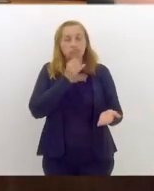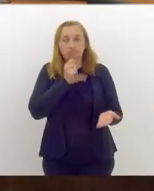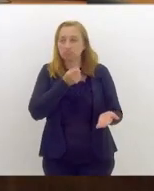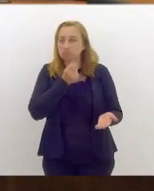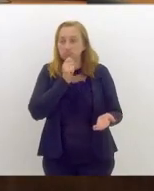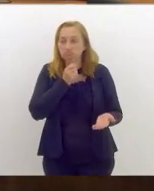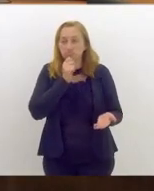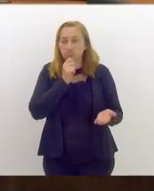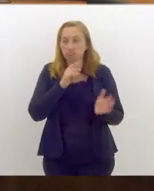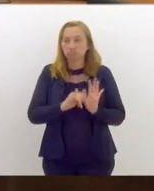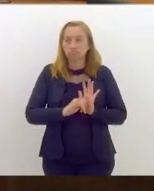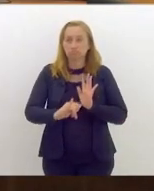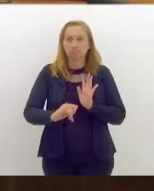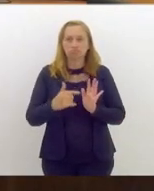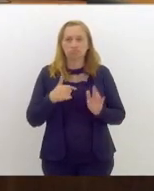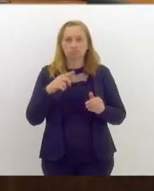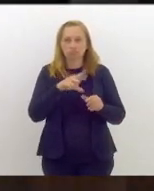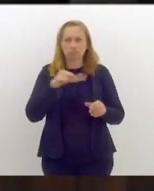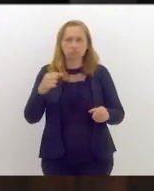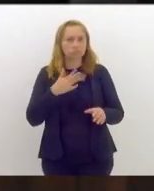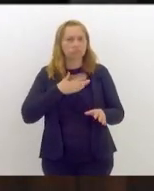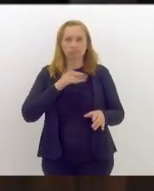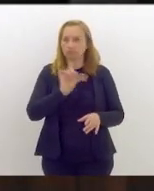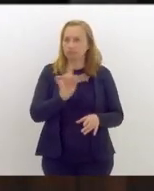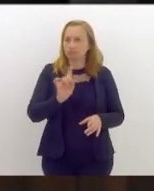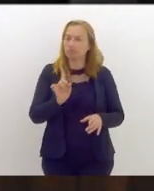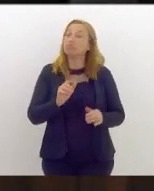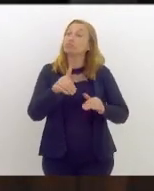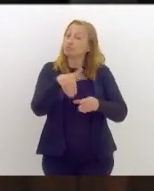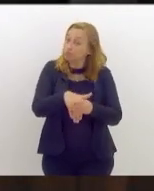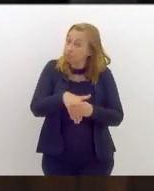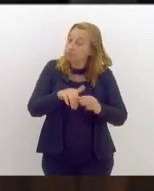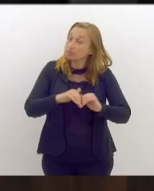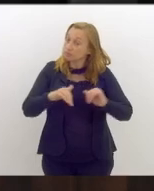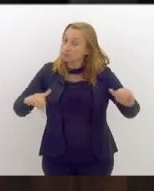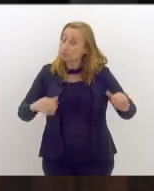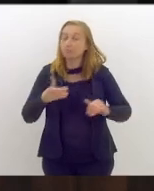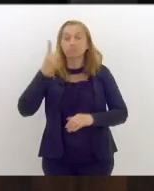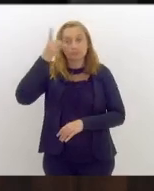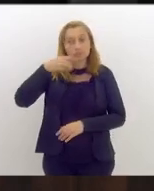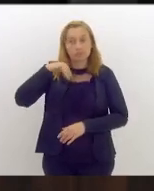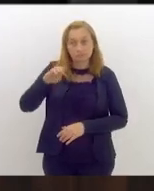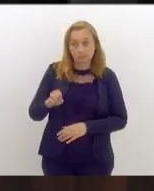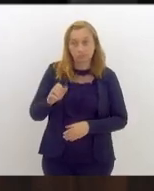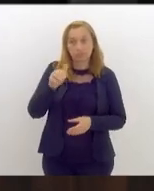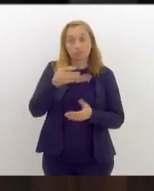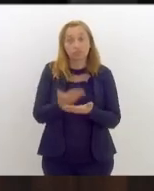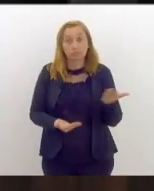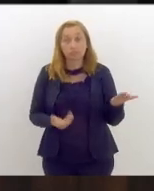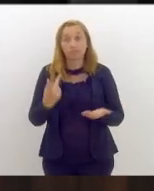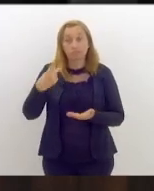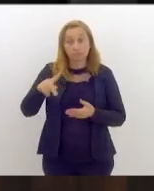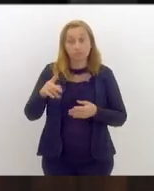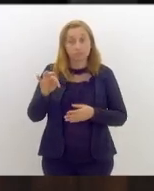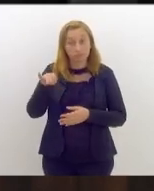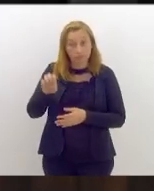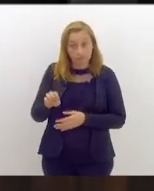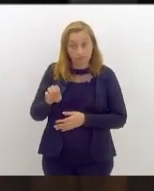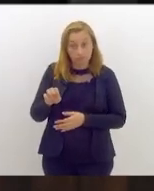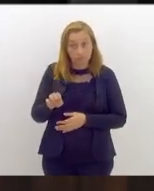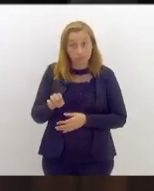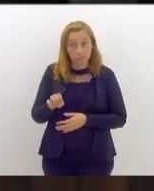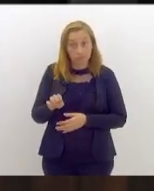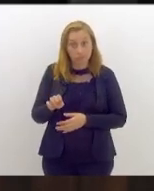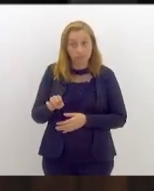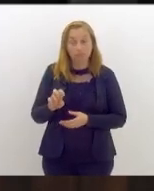foi publicado não foi por opção minha foto e separado o voto do deputado Alexandre que perdeu tá no seu gabinete não